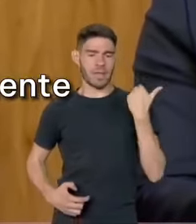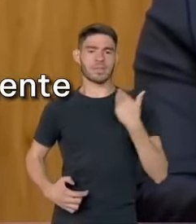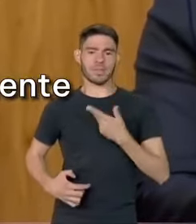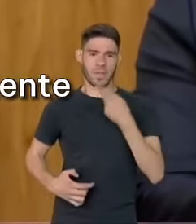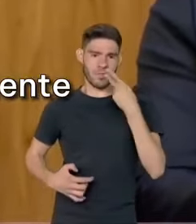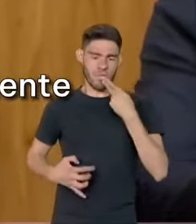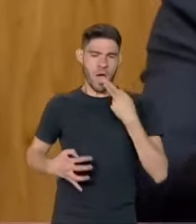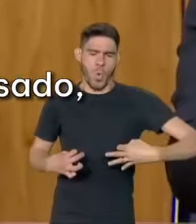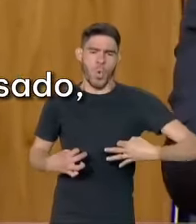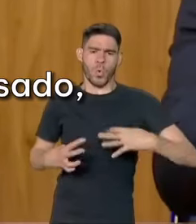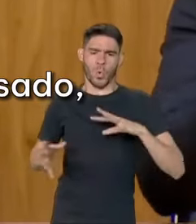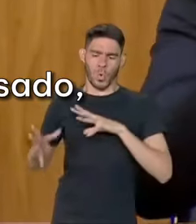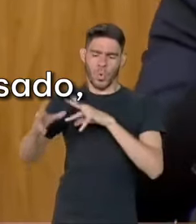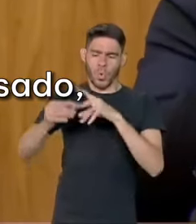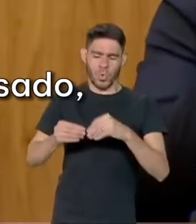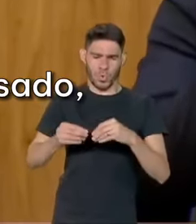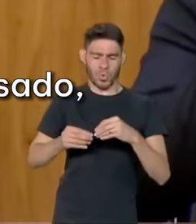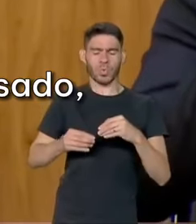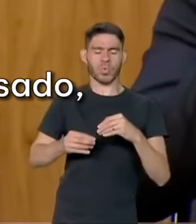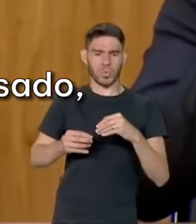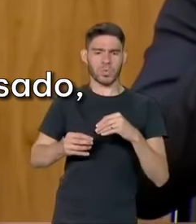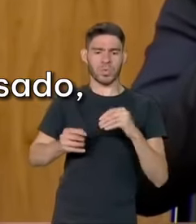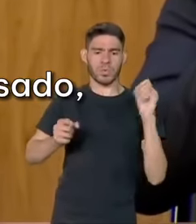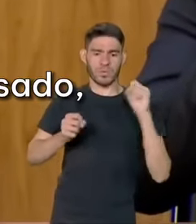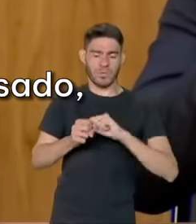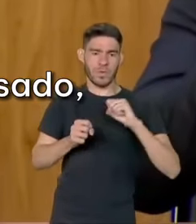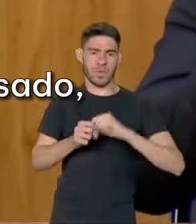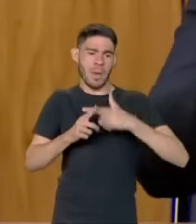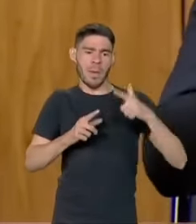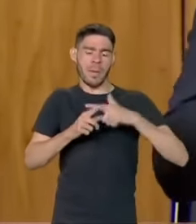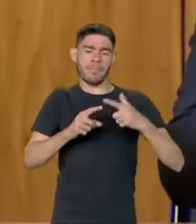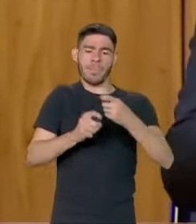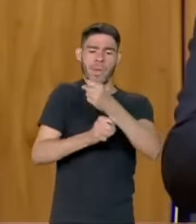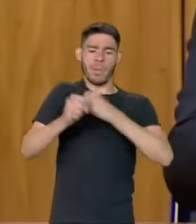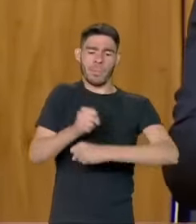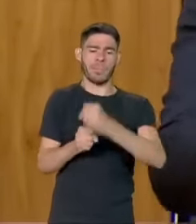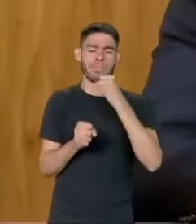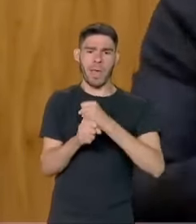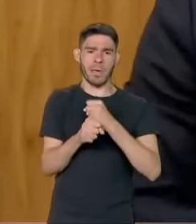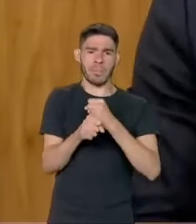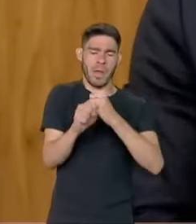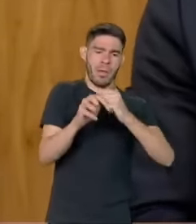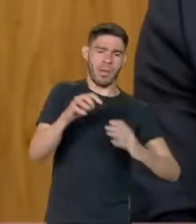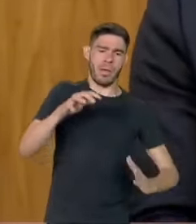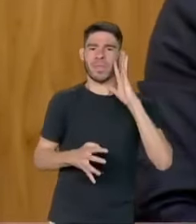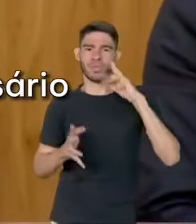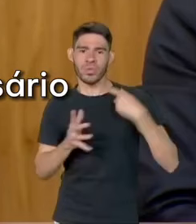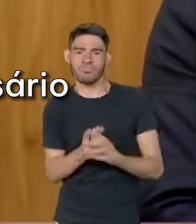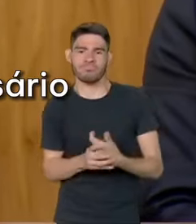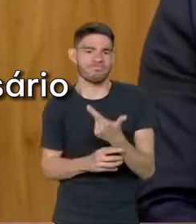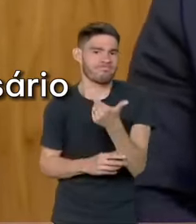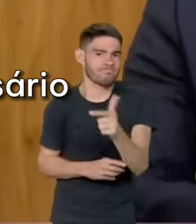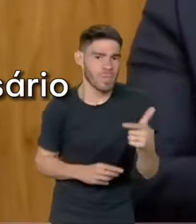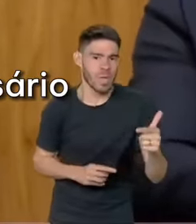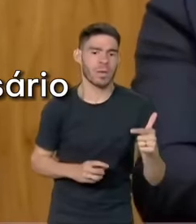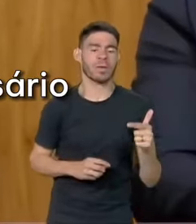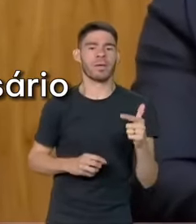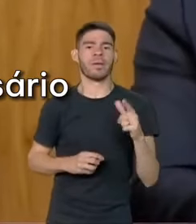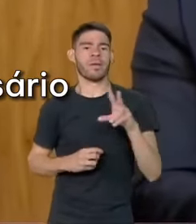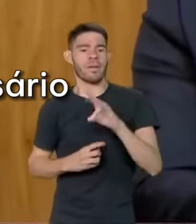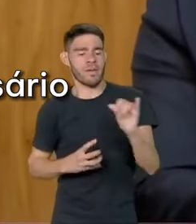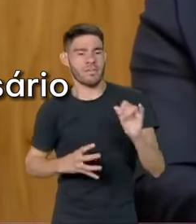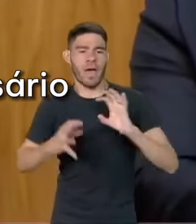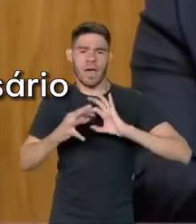cumpriu integralmente quando nós tivemos a tragédia o ano passado, é que não há um limite definido. Nós vamos disponibilizar o